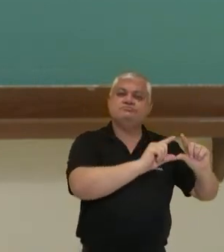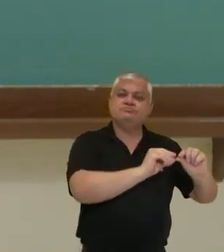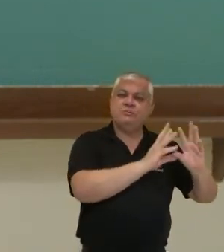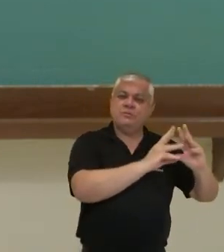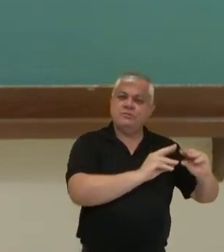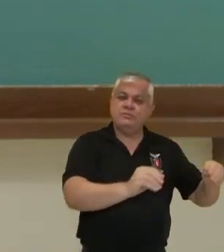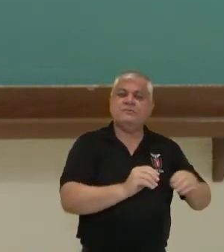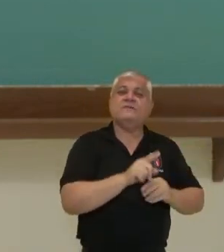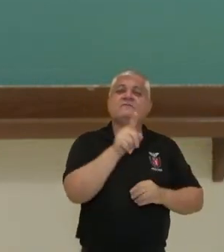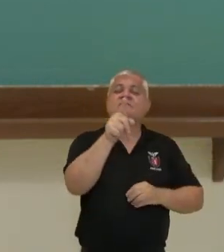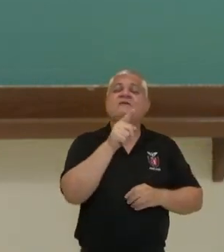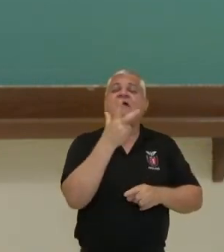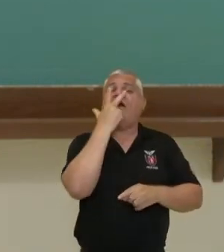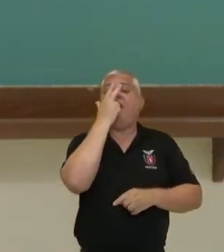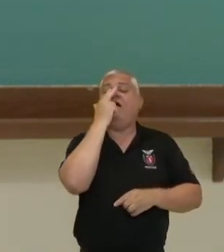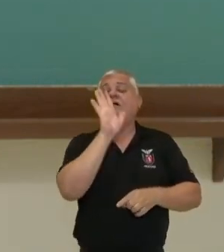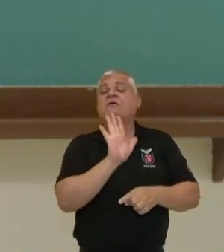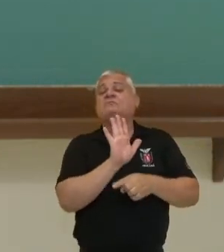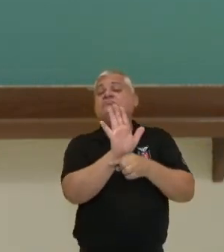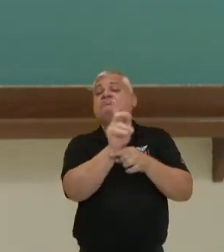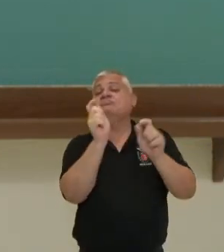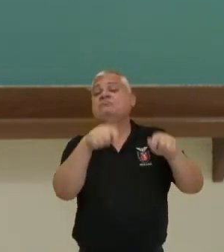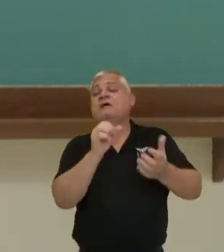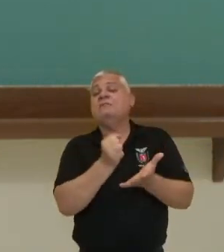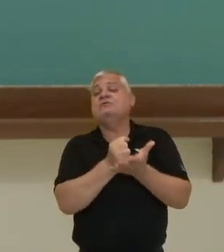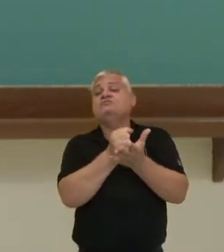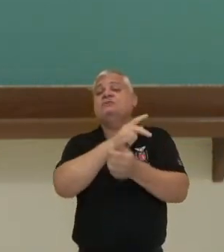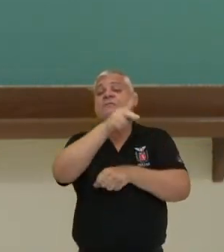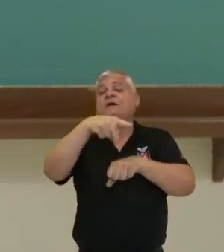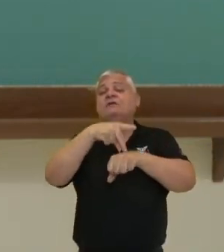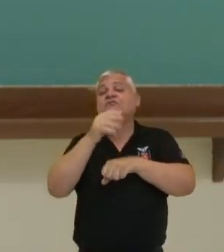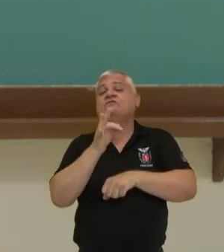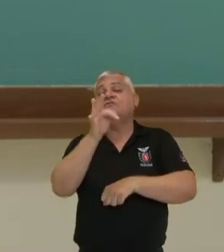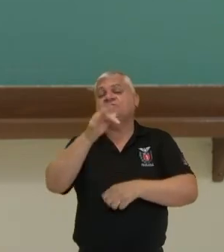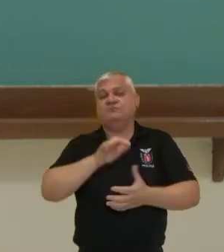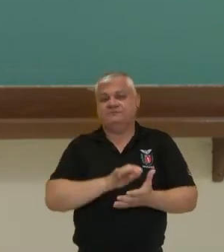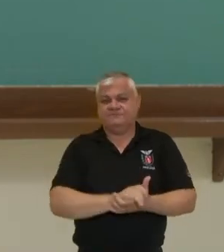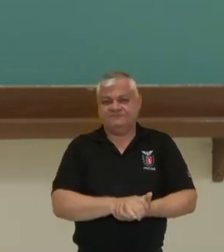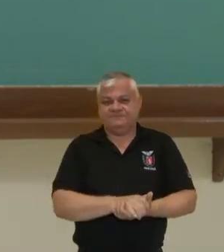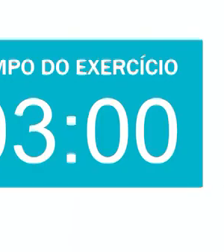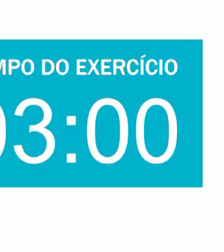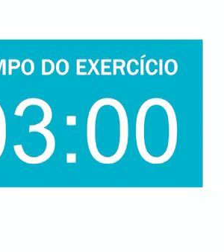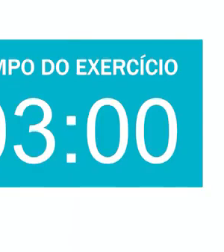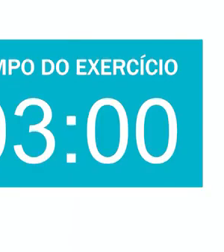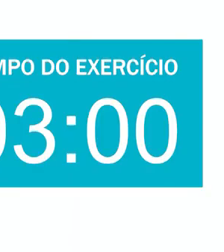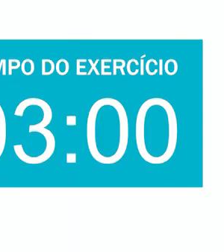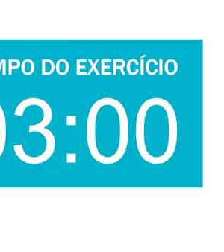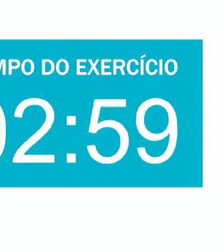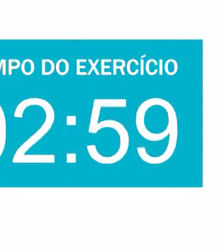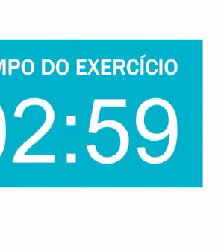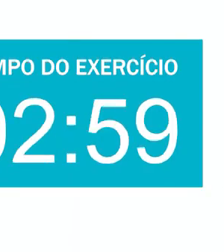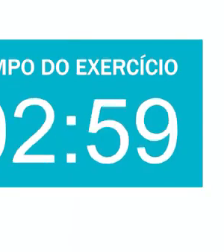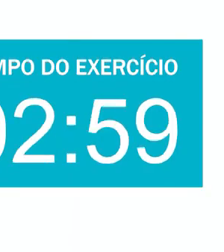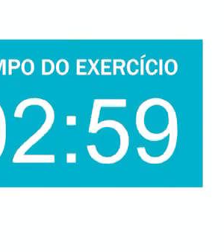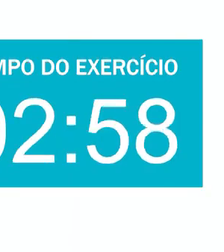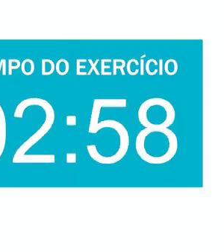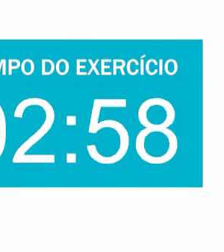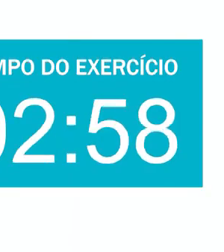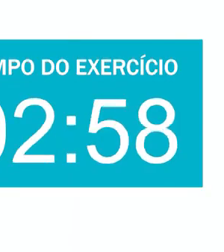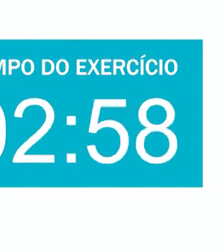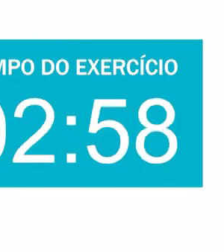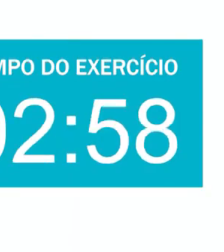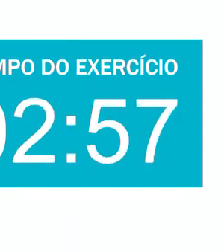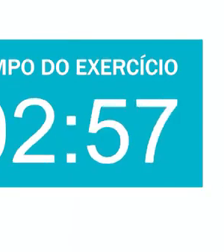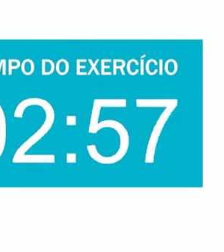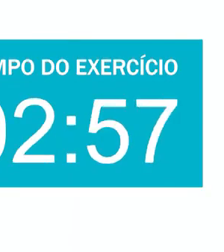possíveis soluções para os países que enfrentaram esse desafio e agora com vocês e E aí